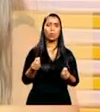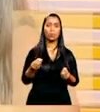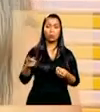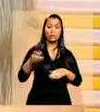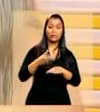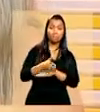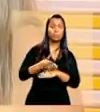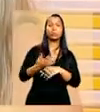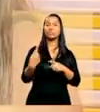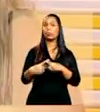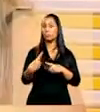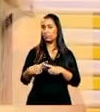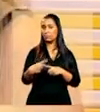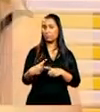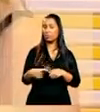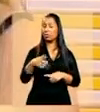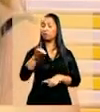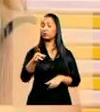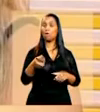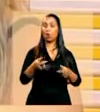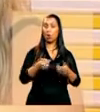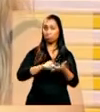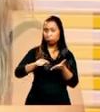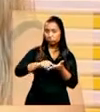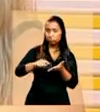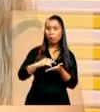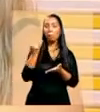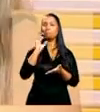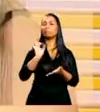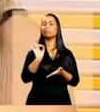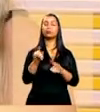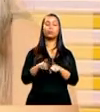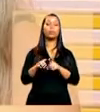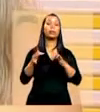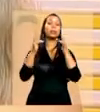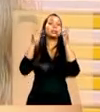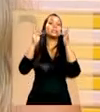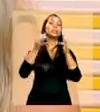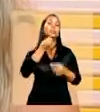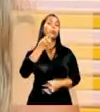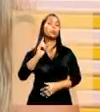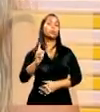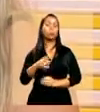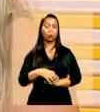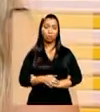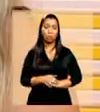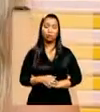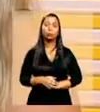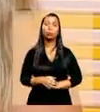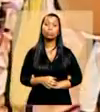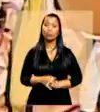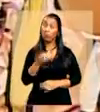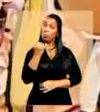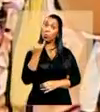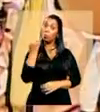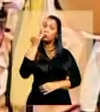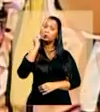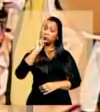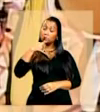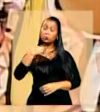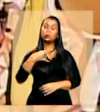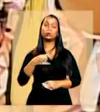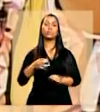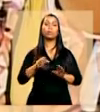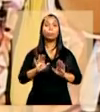nesse acesso, porque só o digital não é interessante, só a tecnologia não é interessante. Ela é